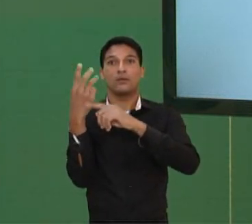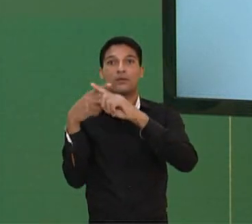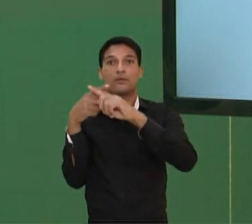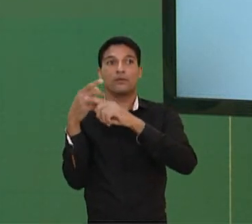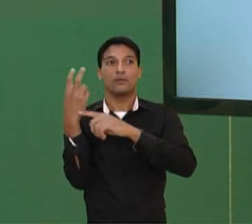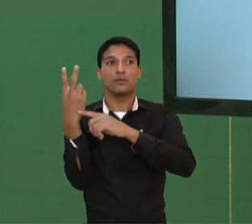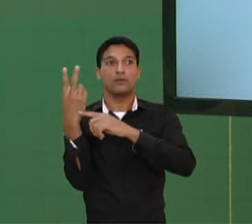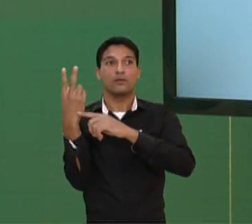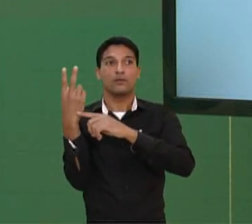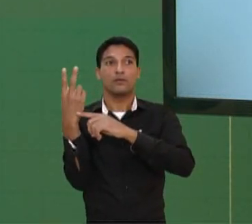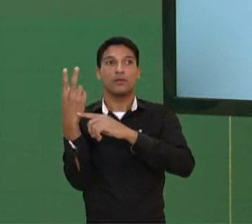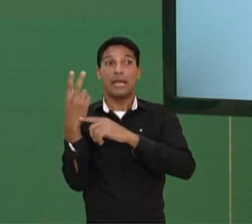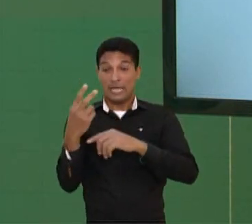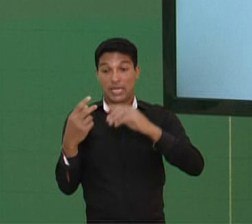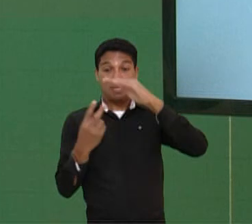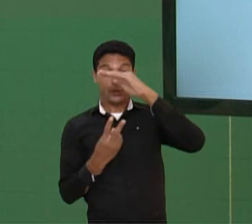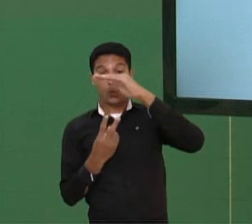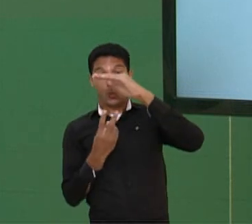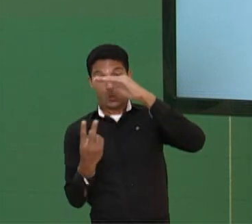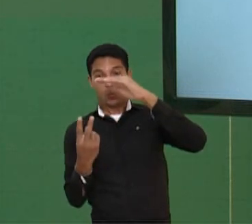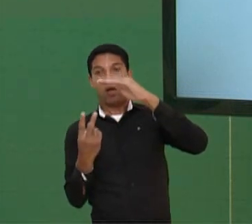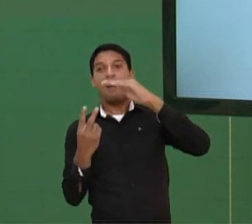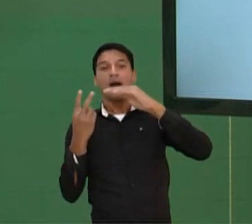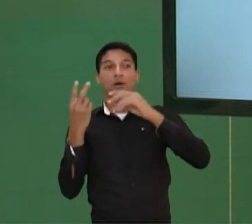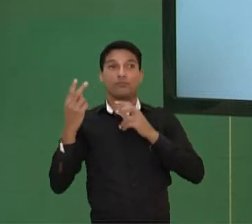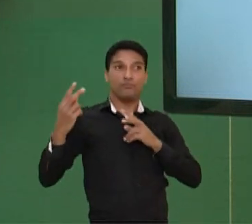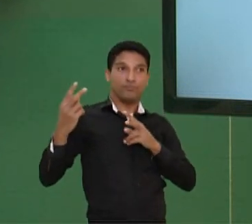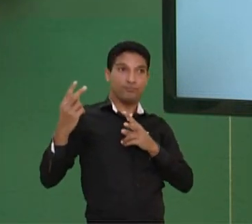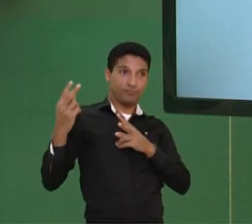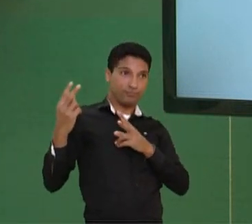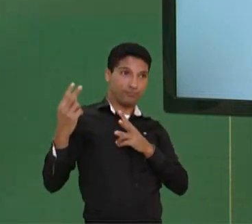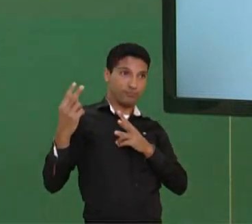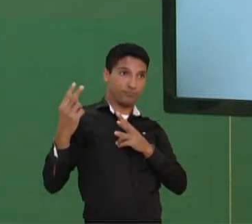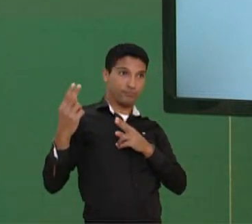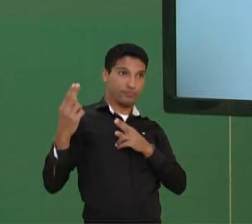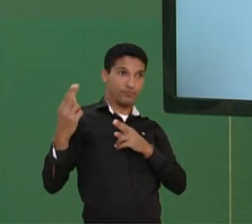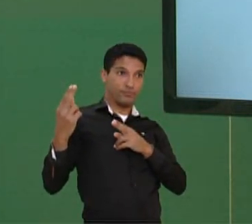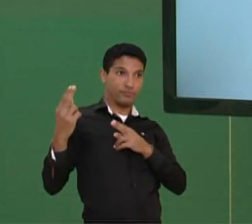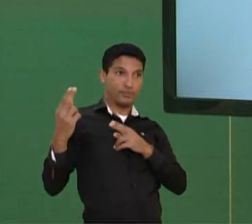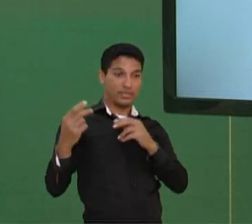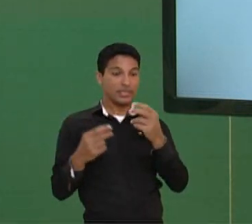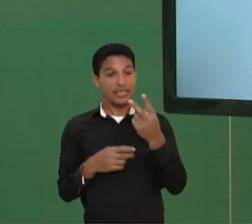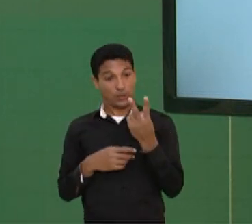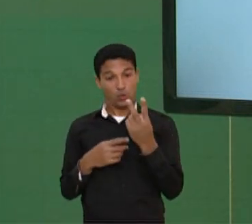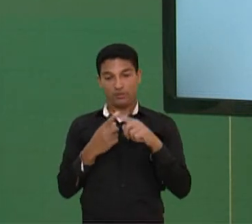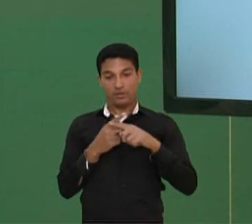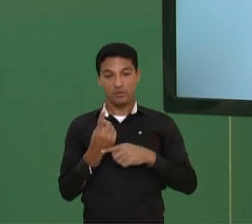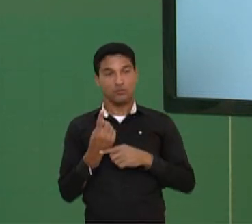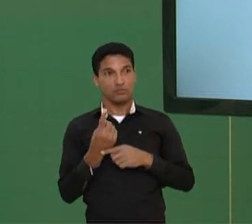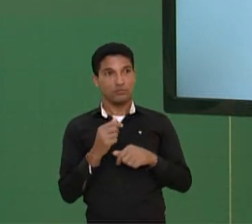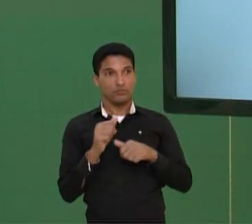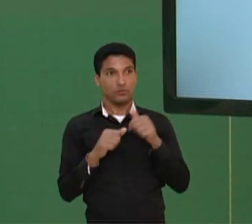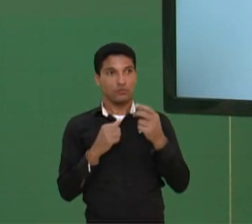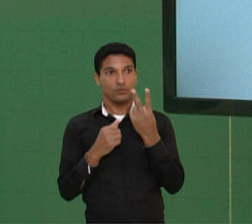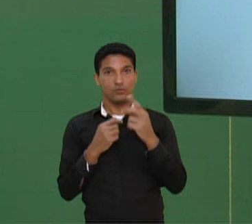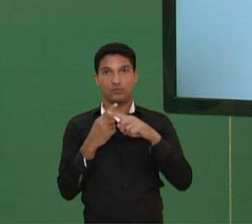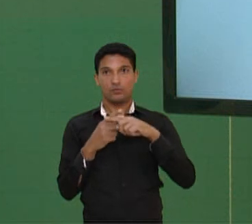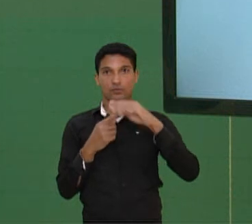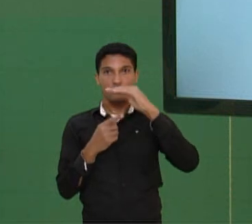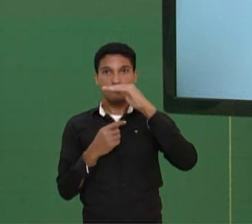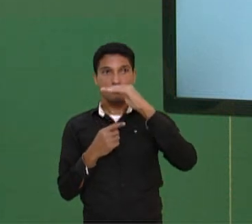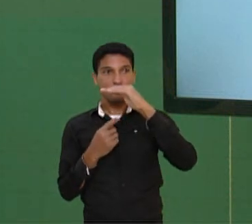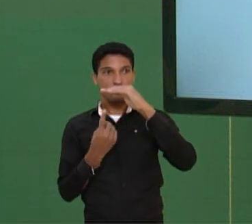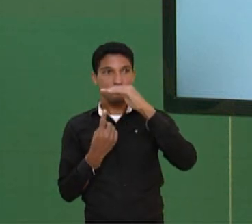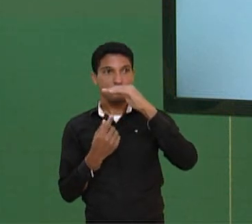vou transformar em 2 vezes 1. E esse segundo aqui eu vou manter como 2 mesmo, tá? 2